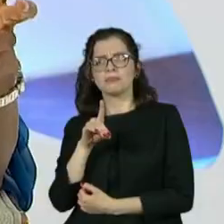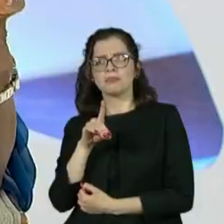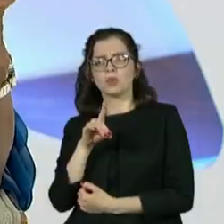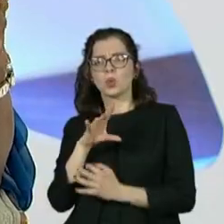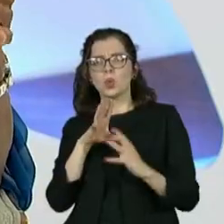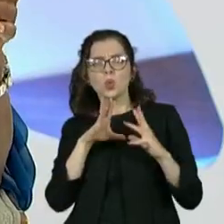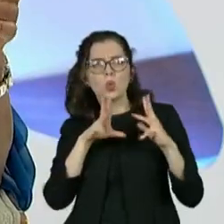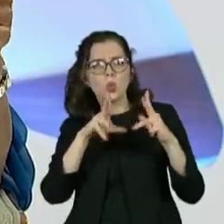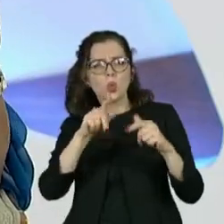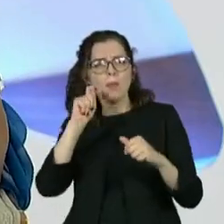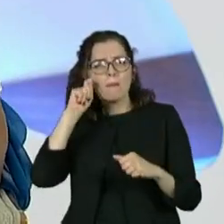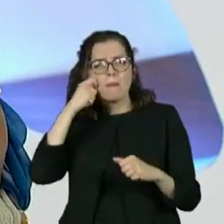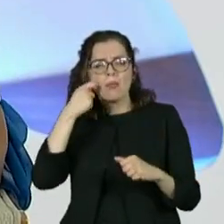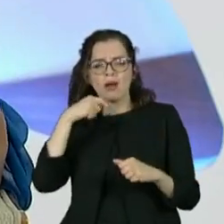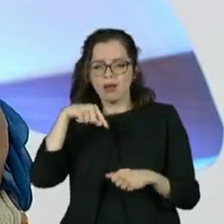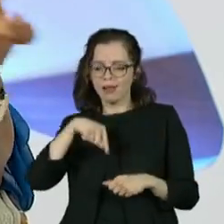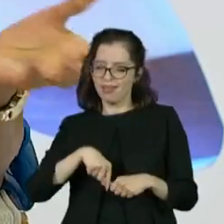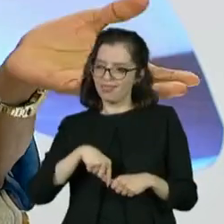relação com rede social